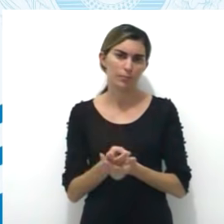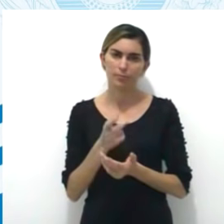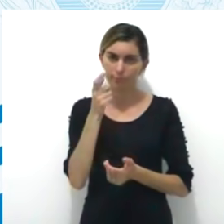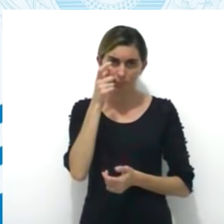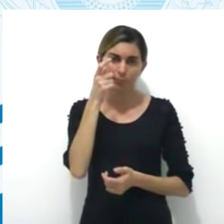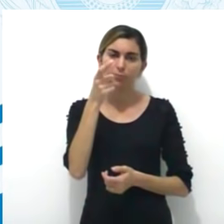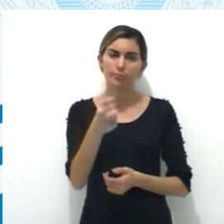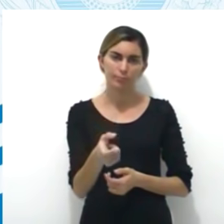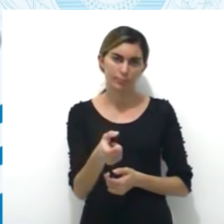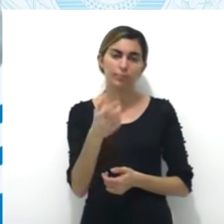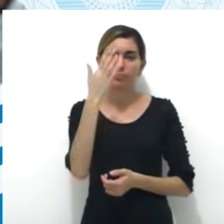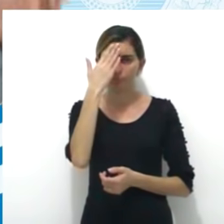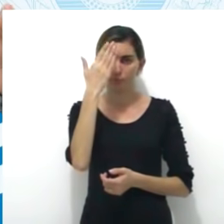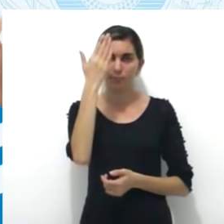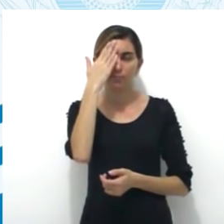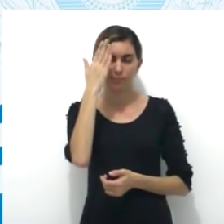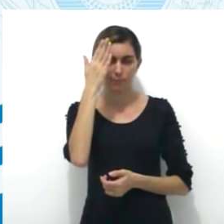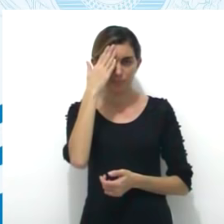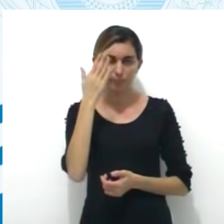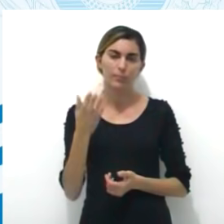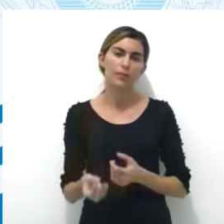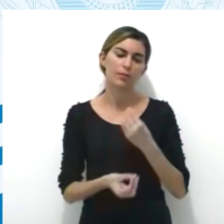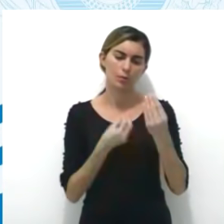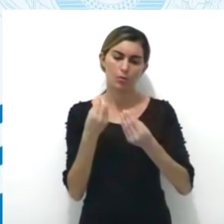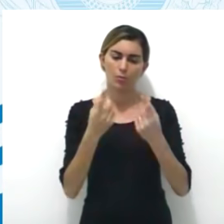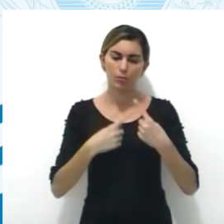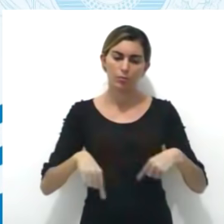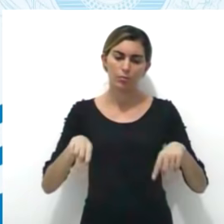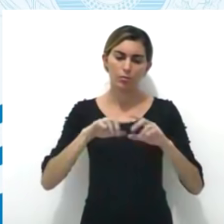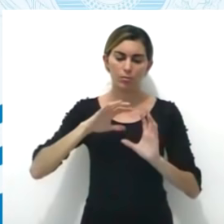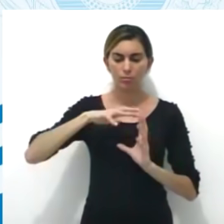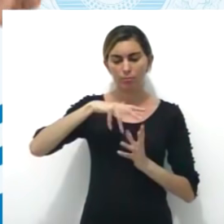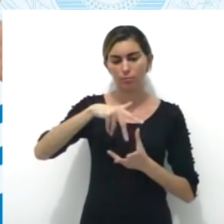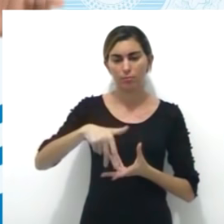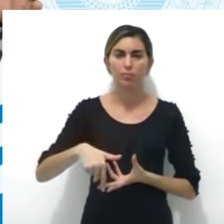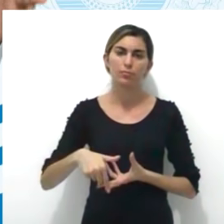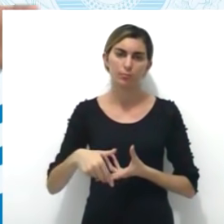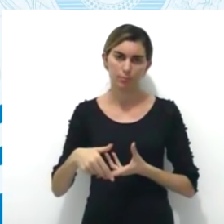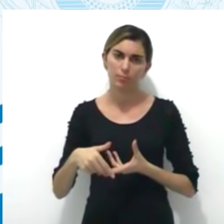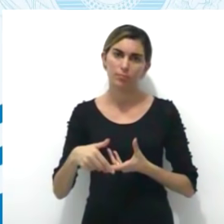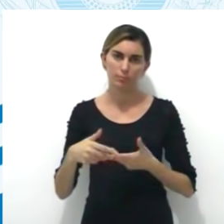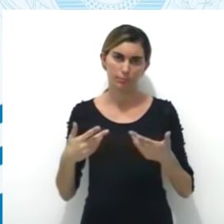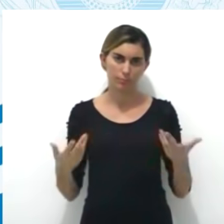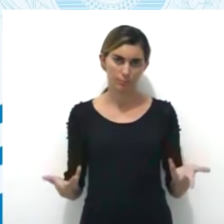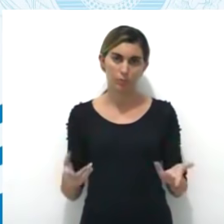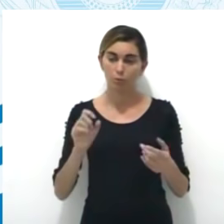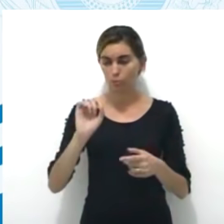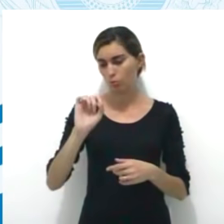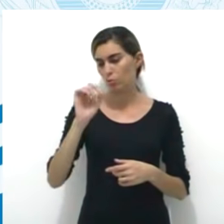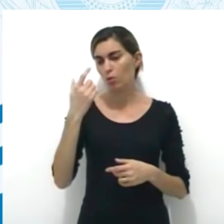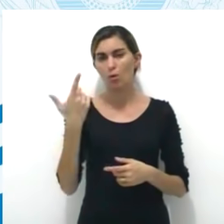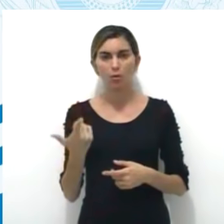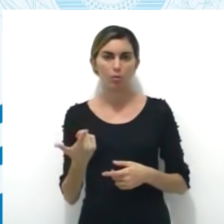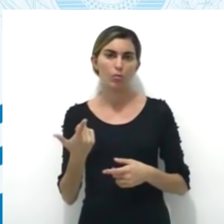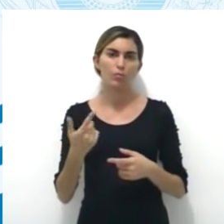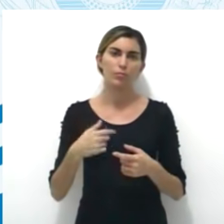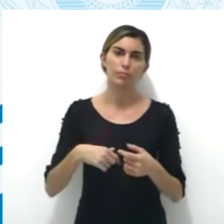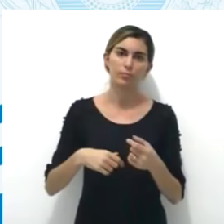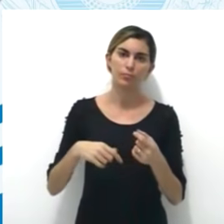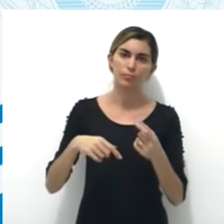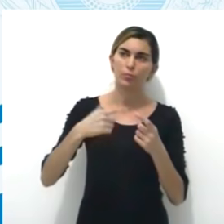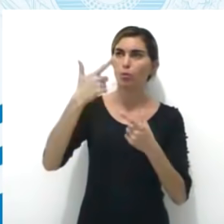interesse em saber como o nosso planeta, né? O